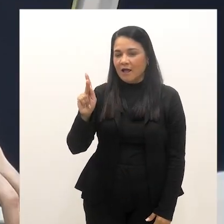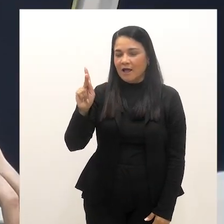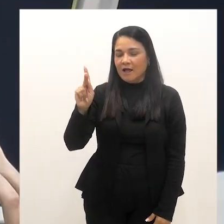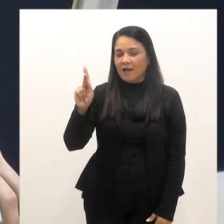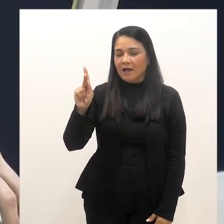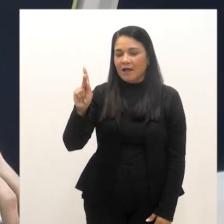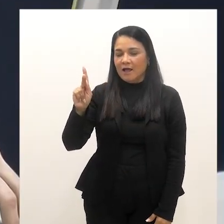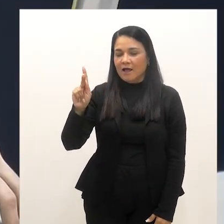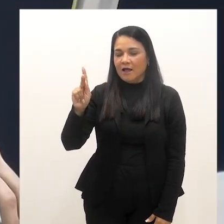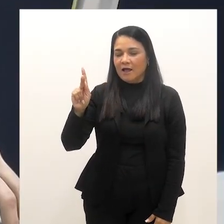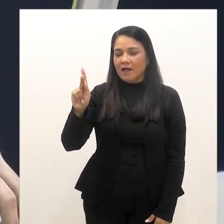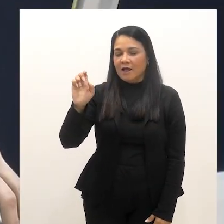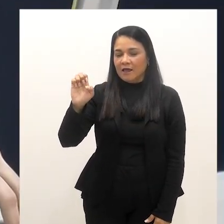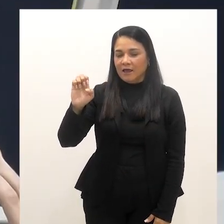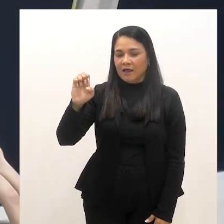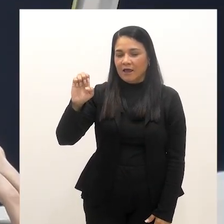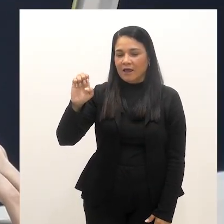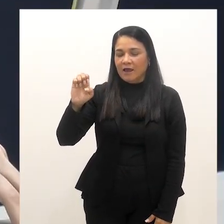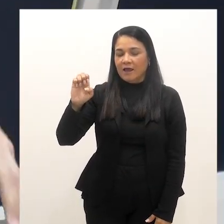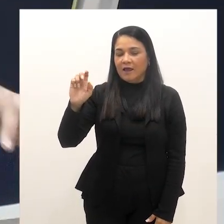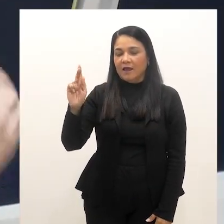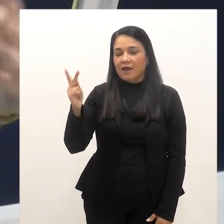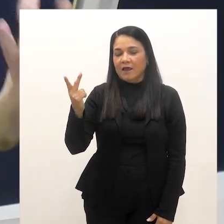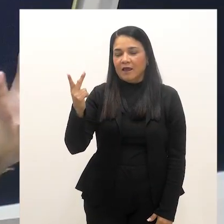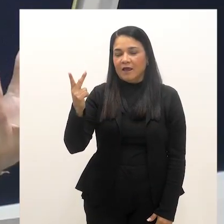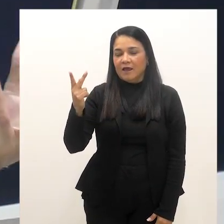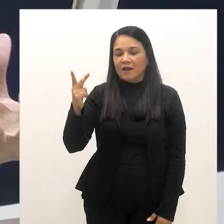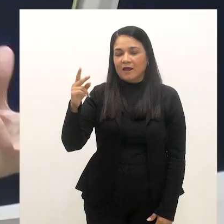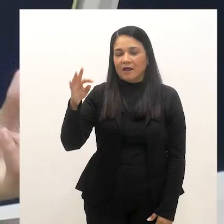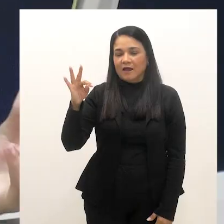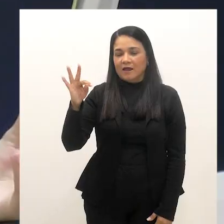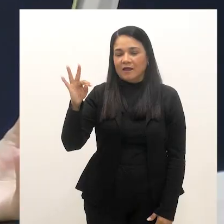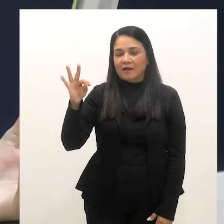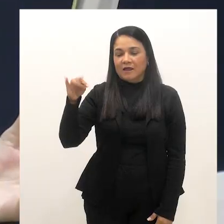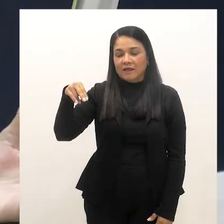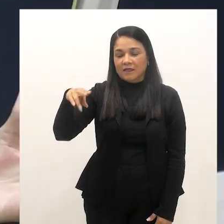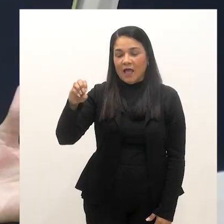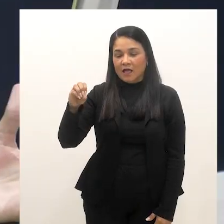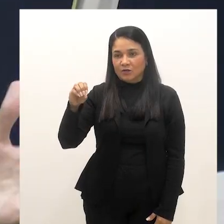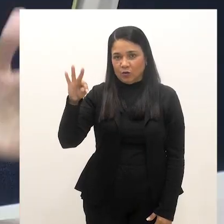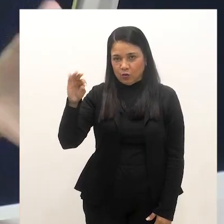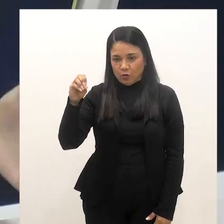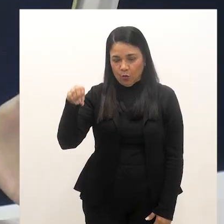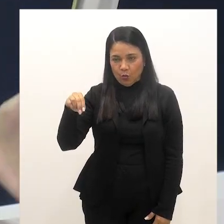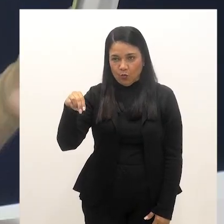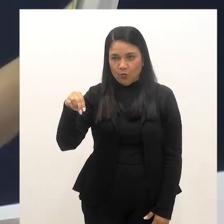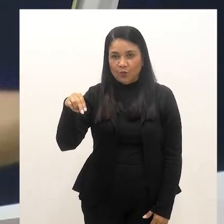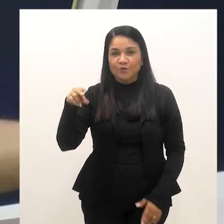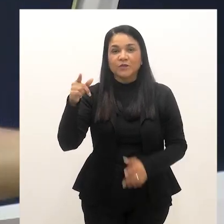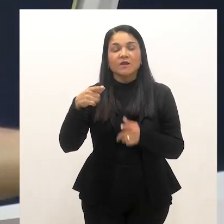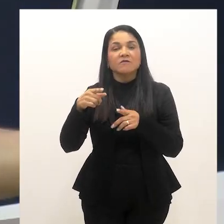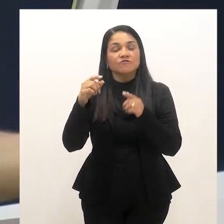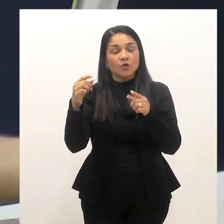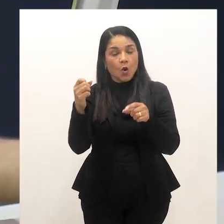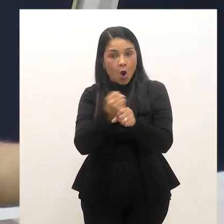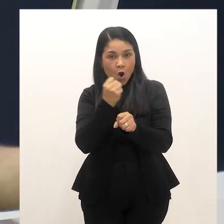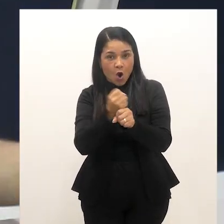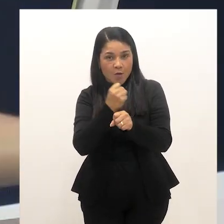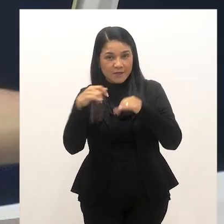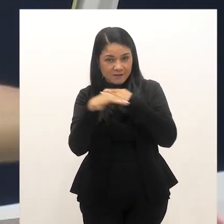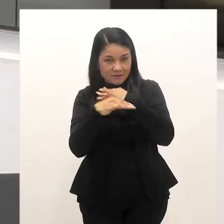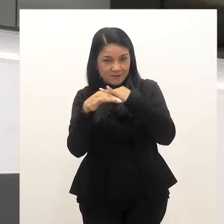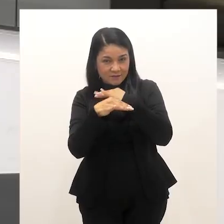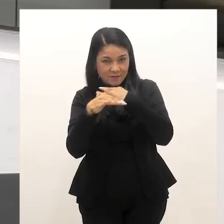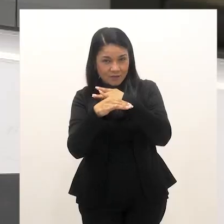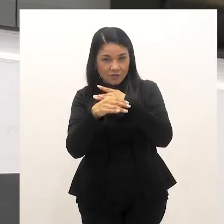Akhetaton e ela foi construída através da ordem do faraó da época, que se